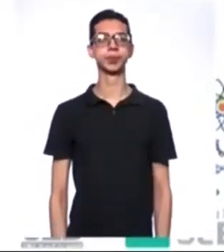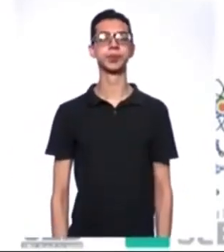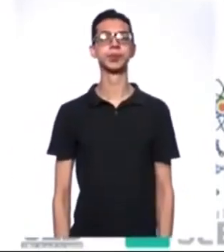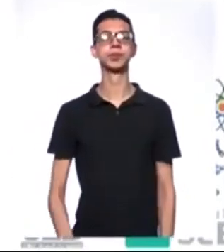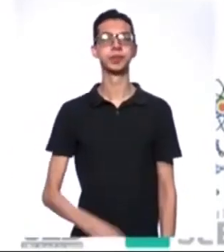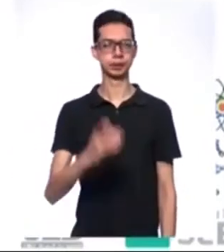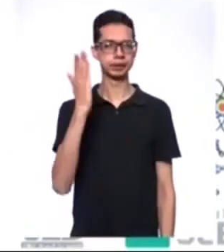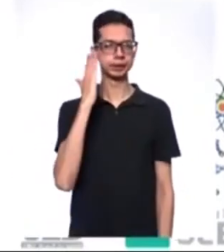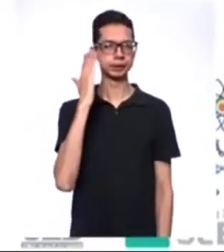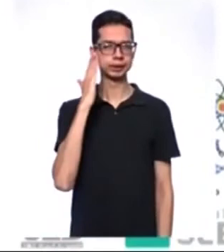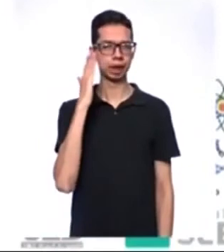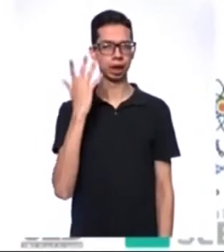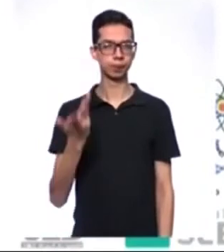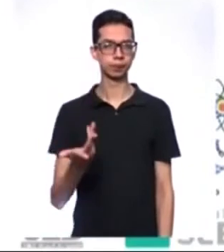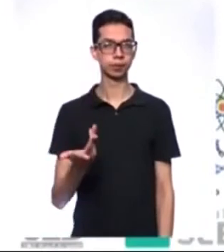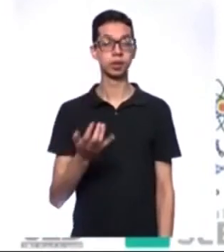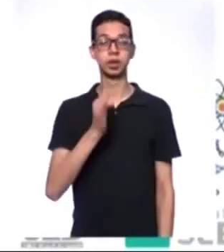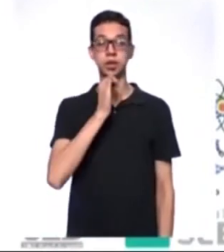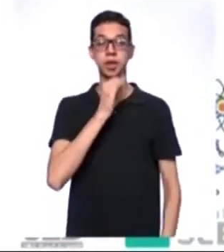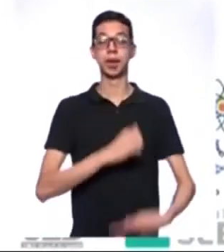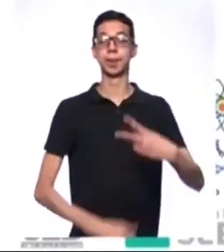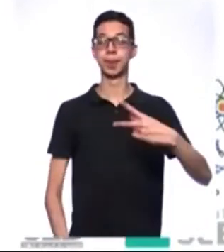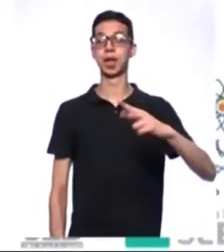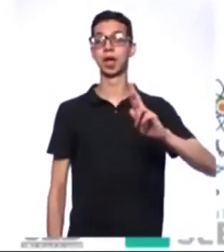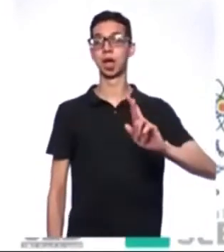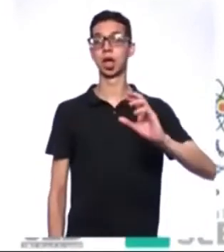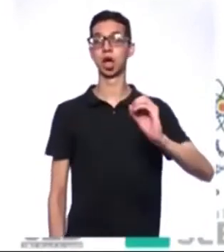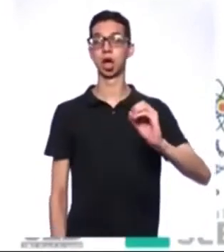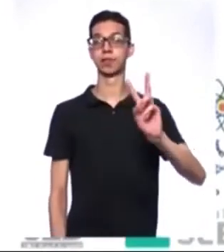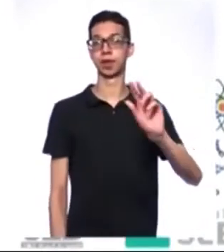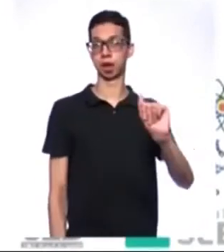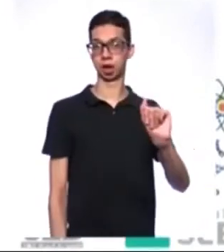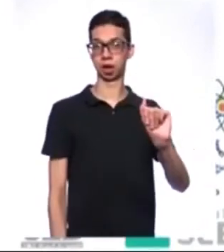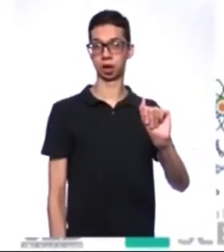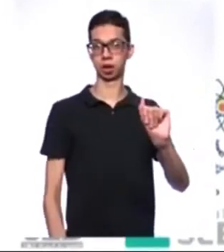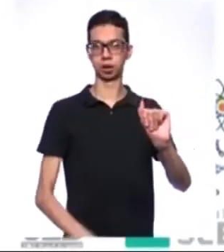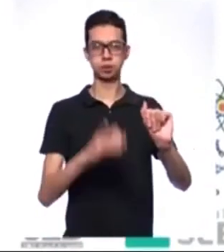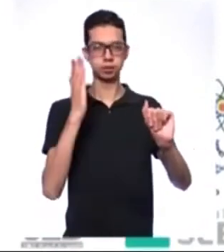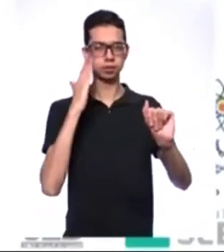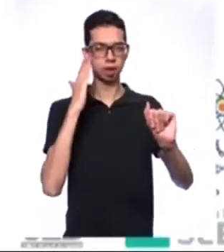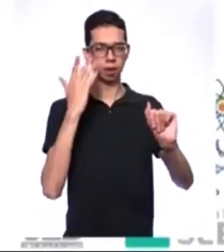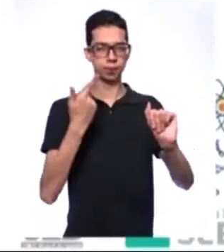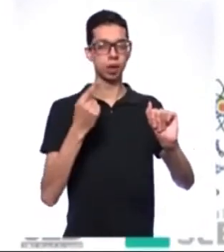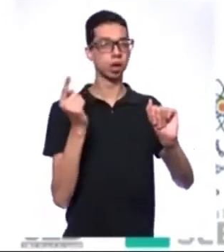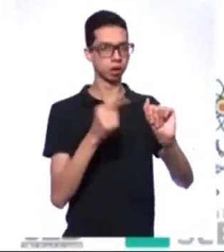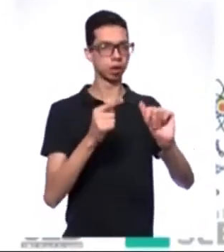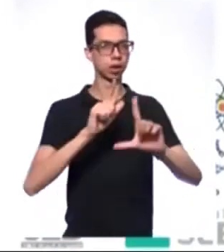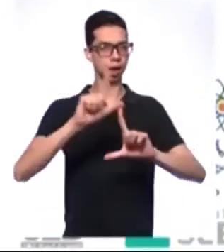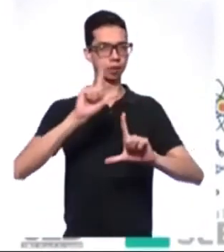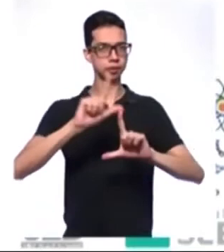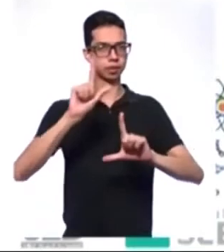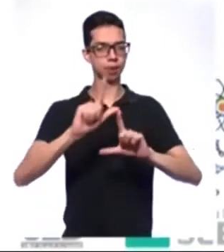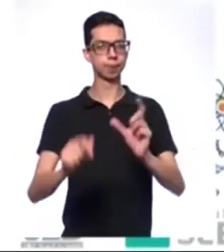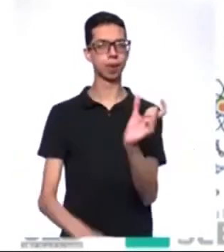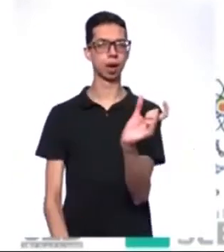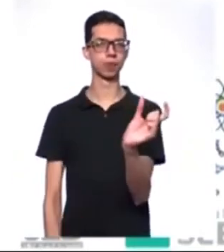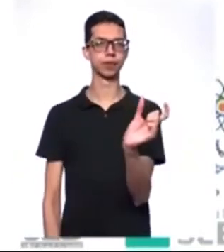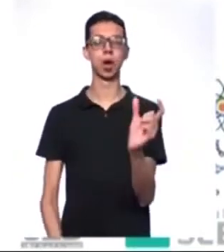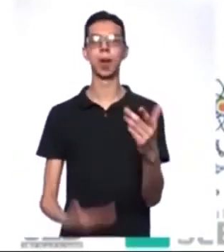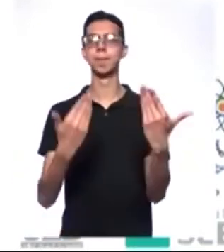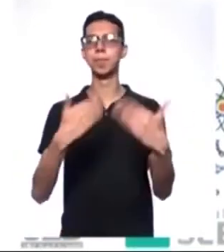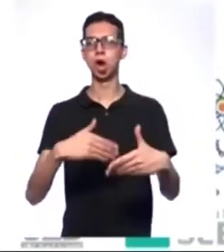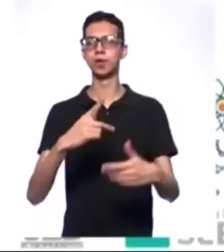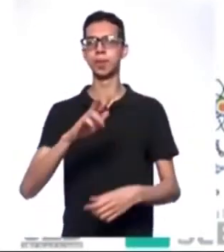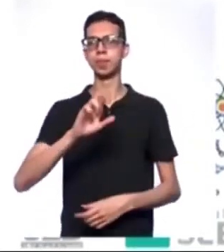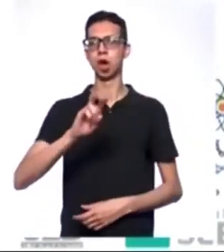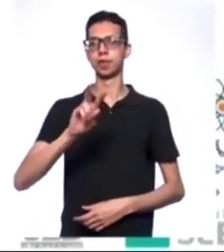Quem sabe você vai você vai perguntar o p r o b a sabe as letras da palavra prova você sabe